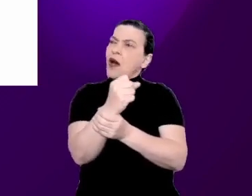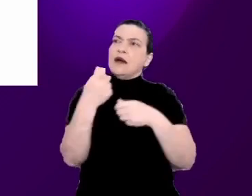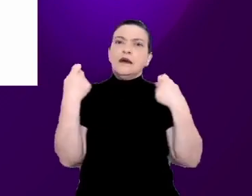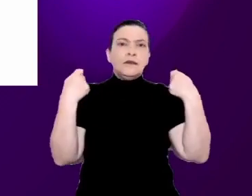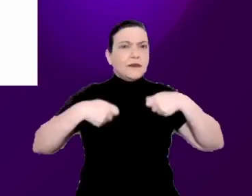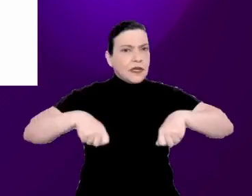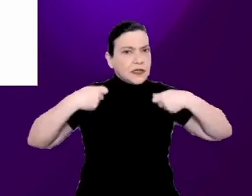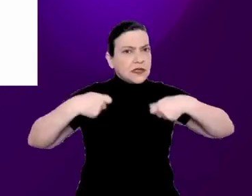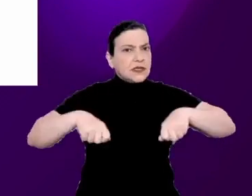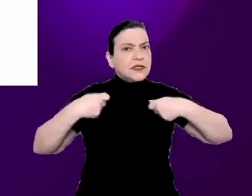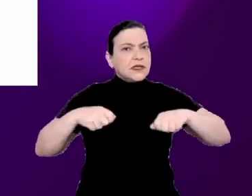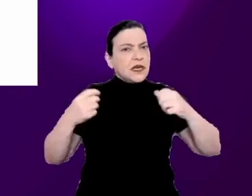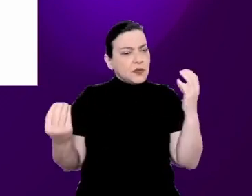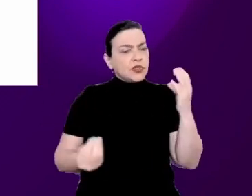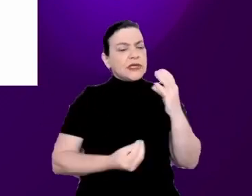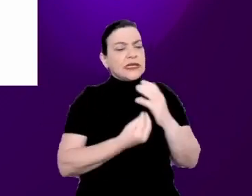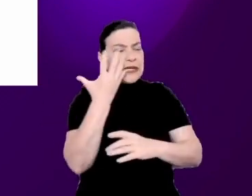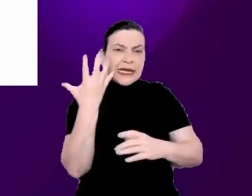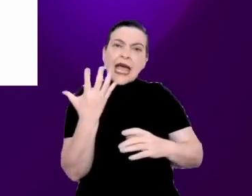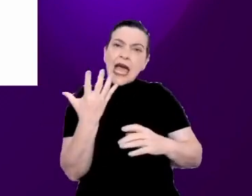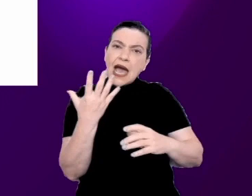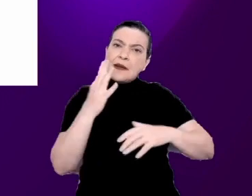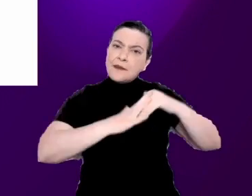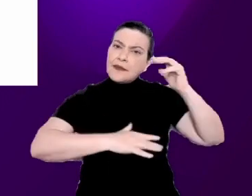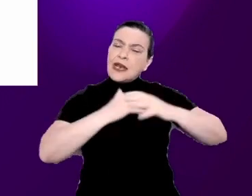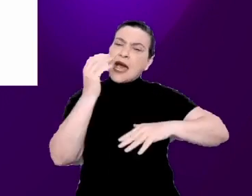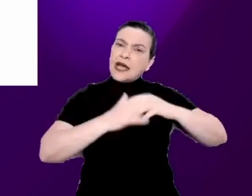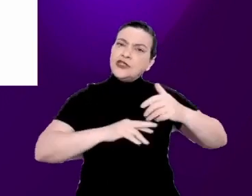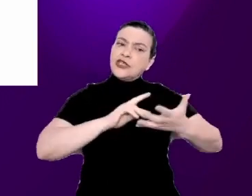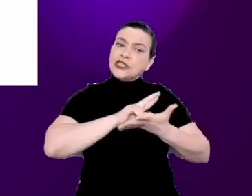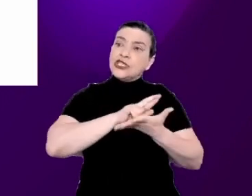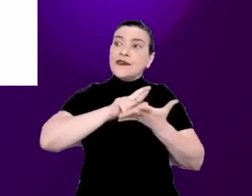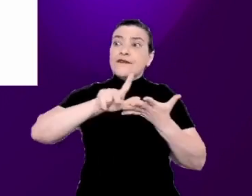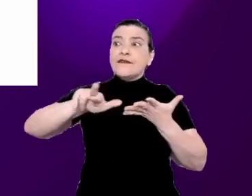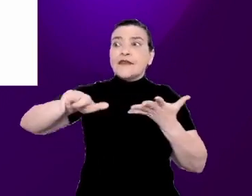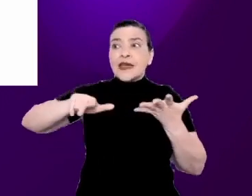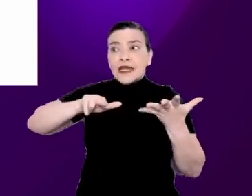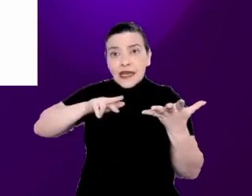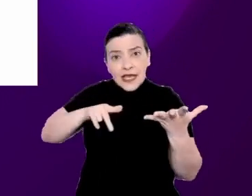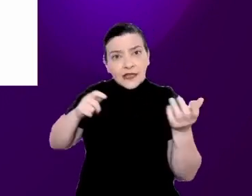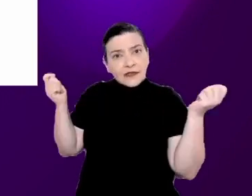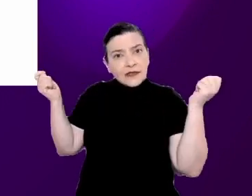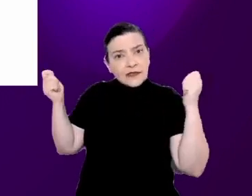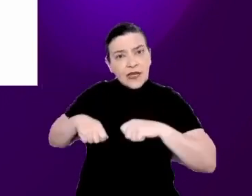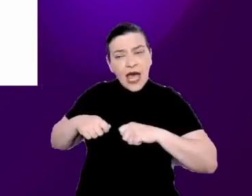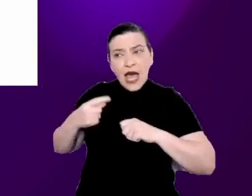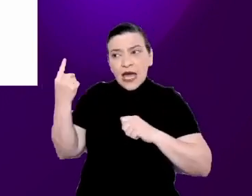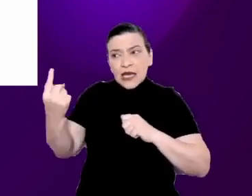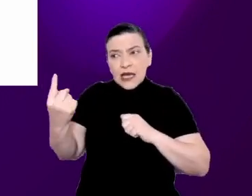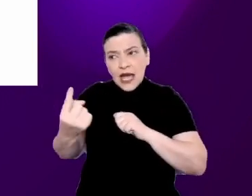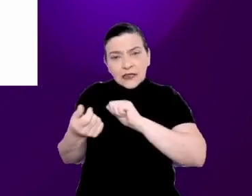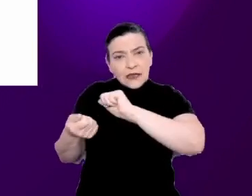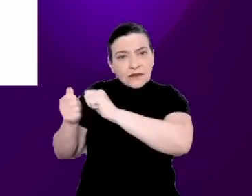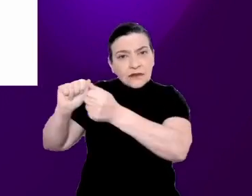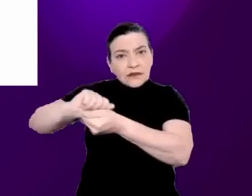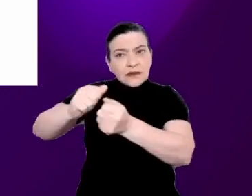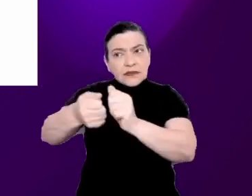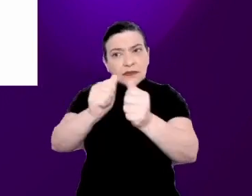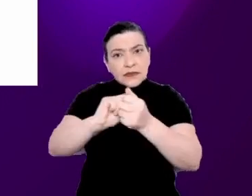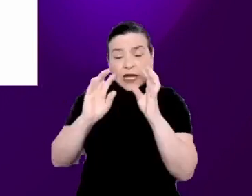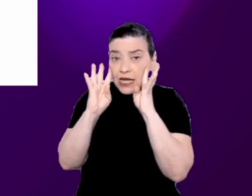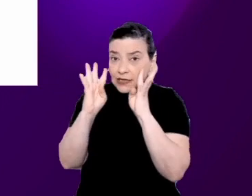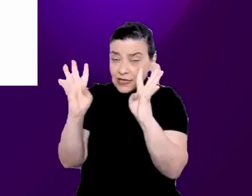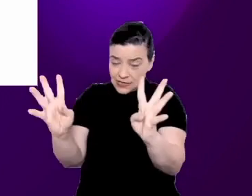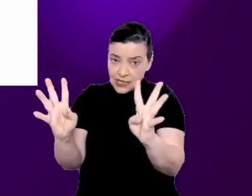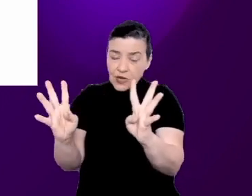precisamos oferecer um conjunto de práticas distintas para a solução de cada condição de saúde que a gente atende.